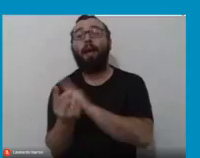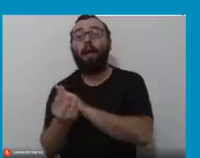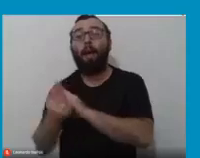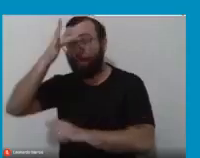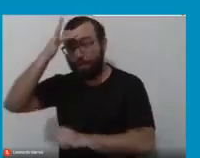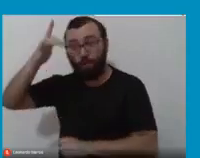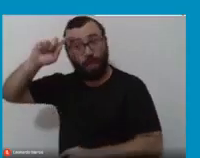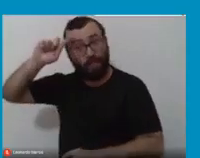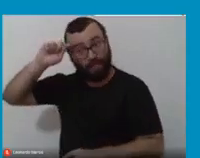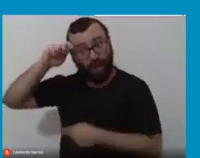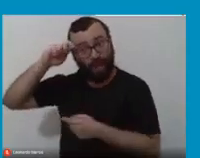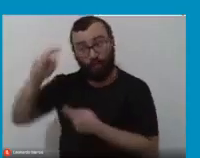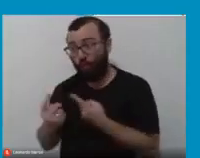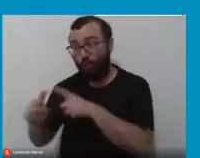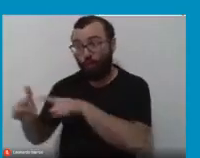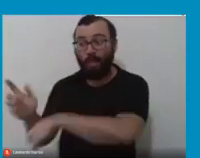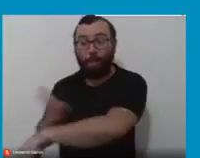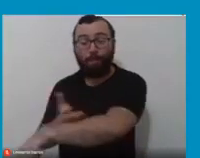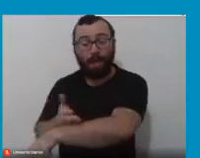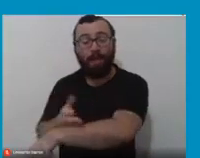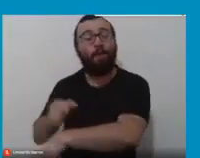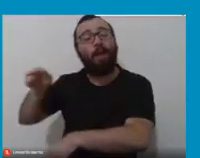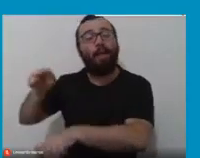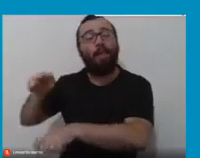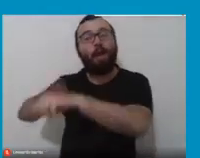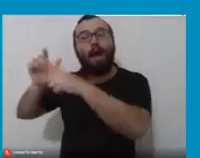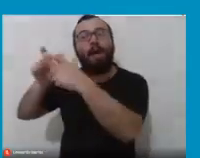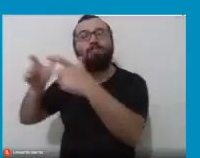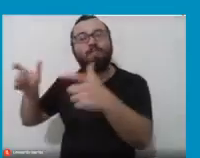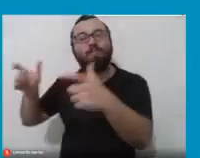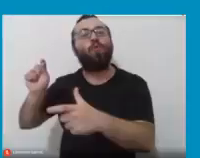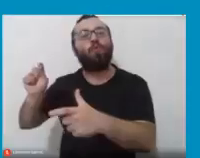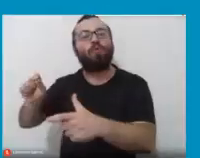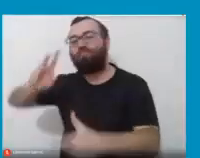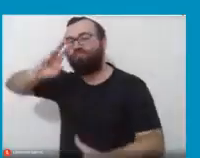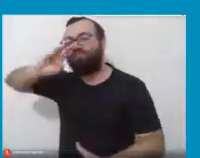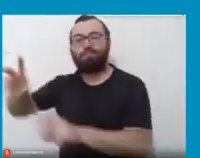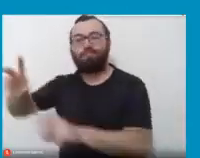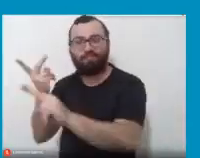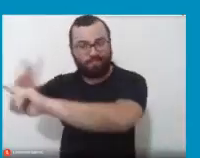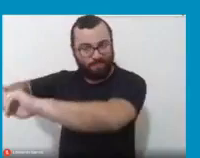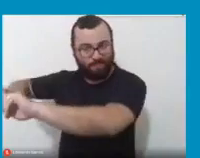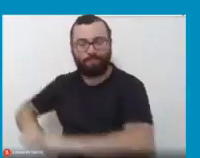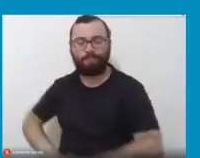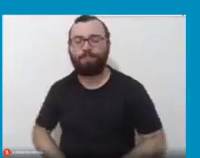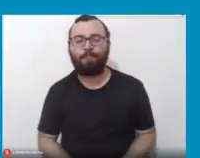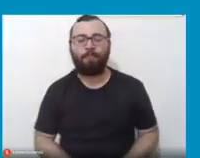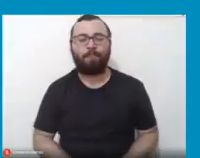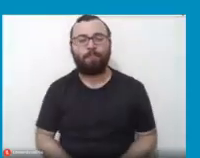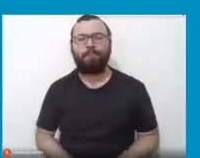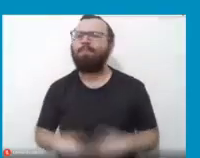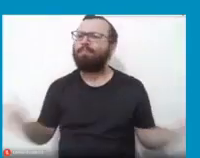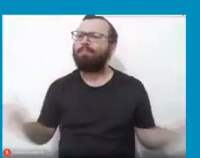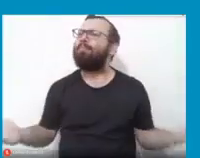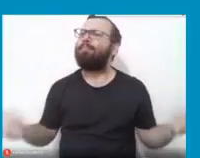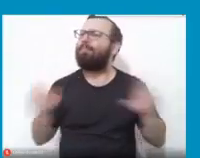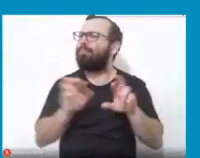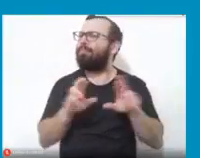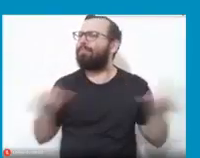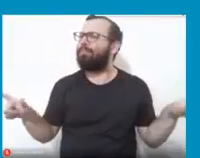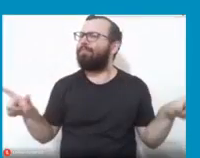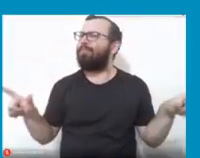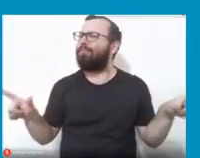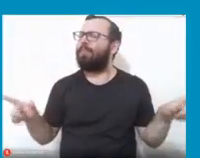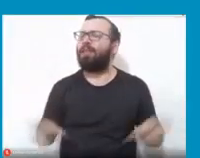crimes contra brancos tinham mais chances de serem condenadas. Né? Então, havia um indício,